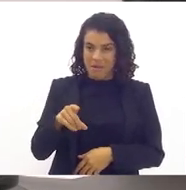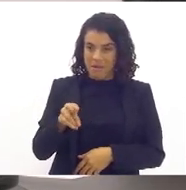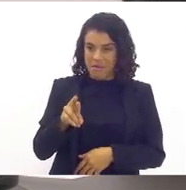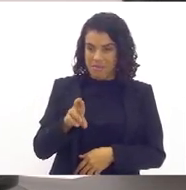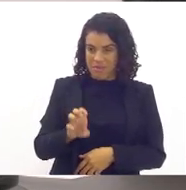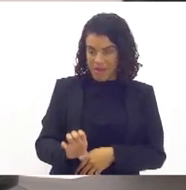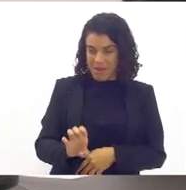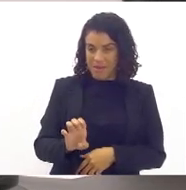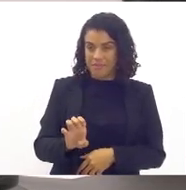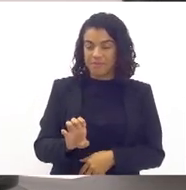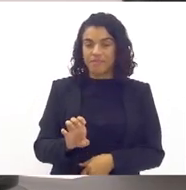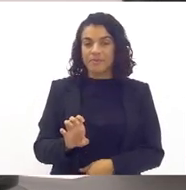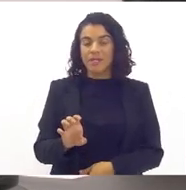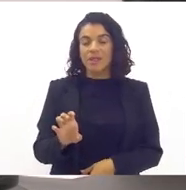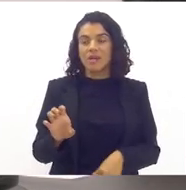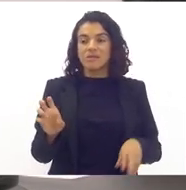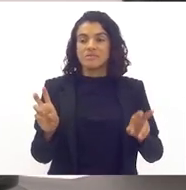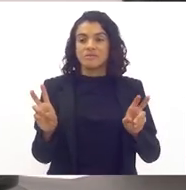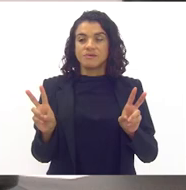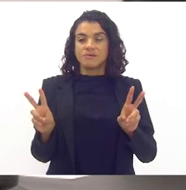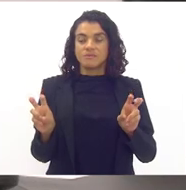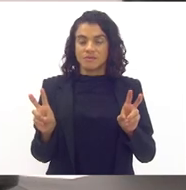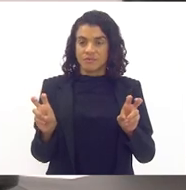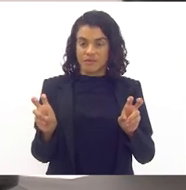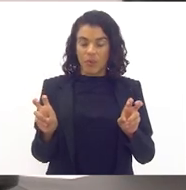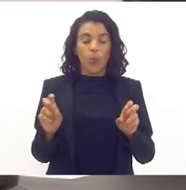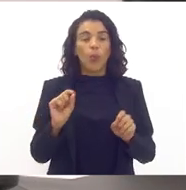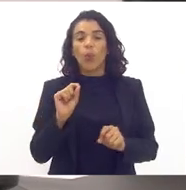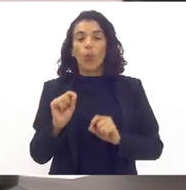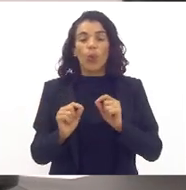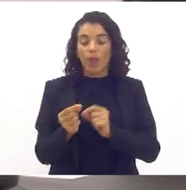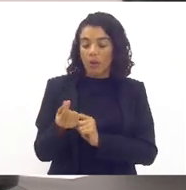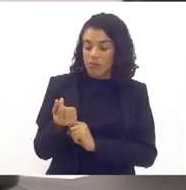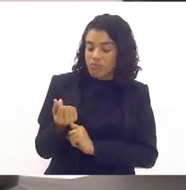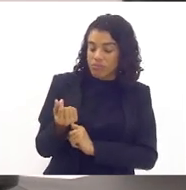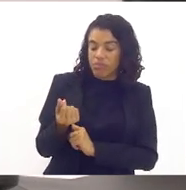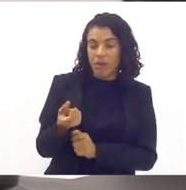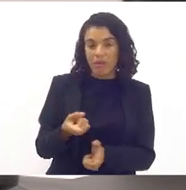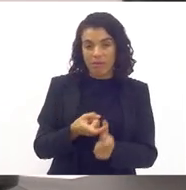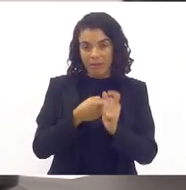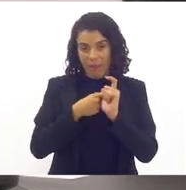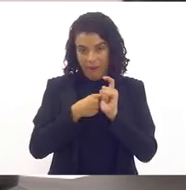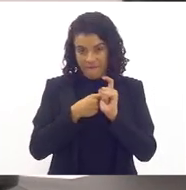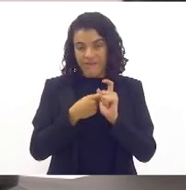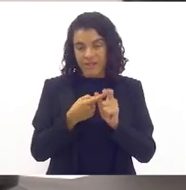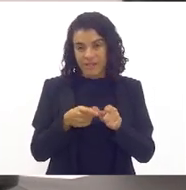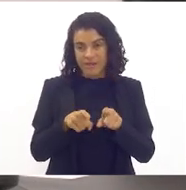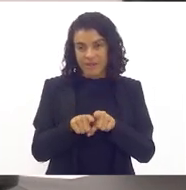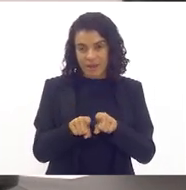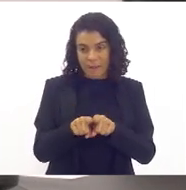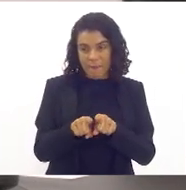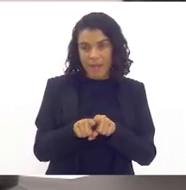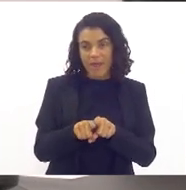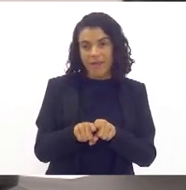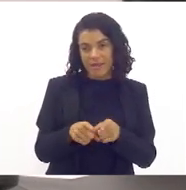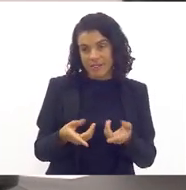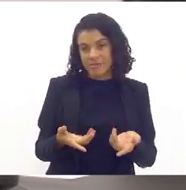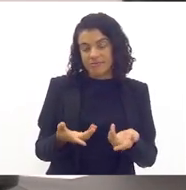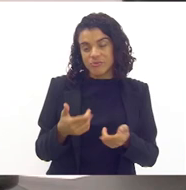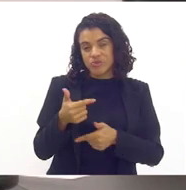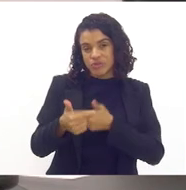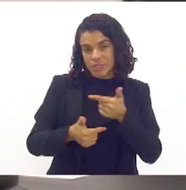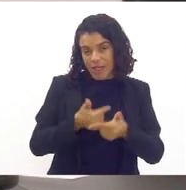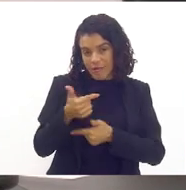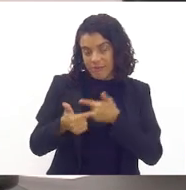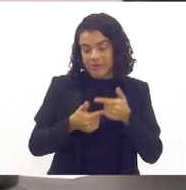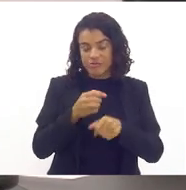Cozzolino, que é ao que se deve, né? Inclusive se já tem a ver com a retenção do imposto de renda nos serviços, nos